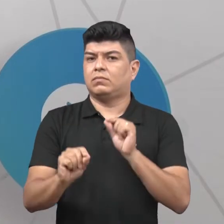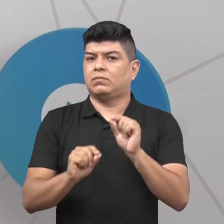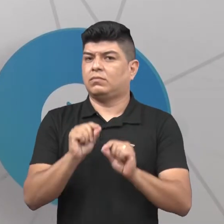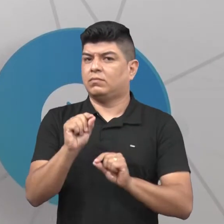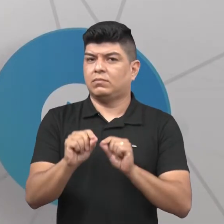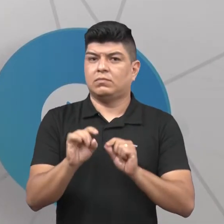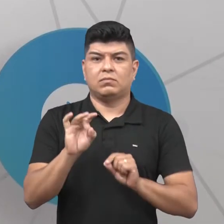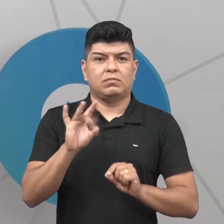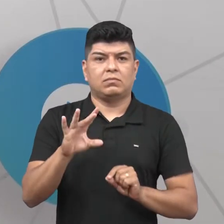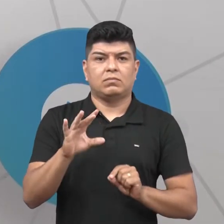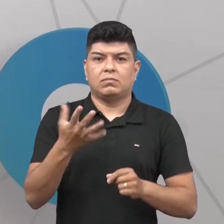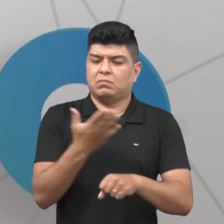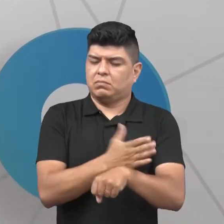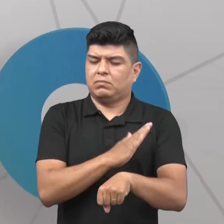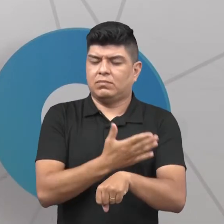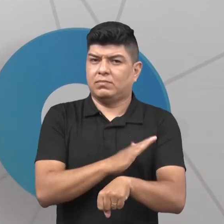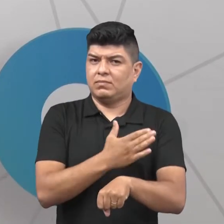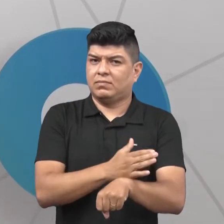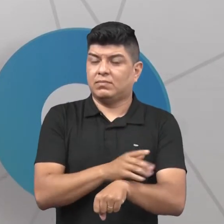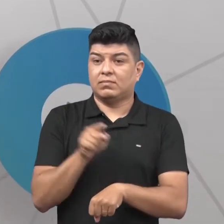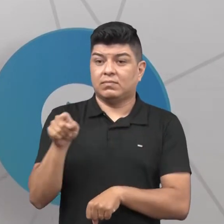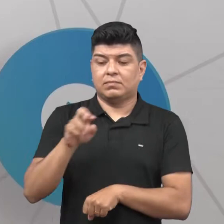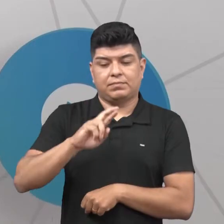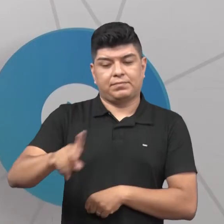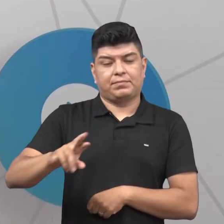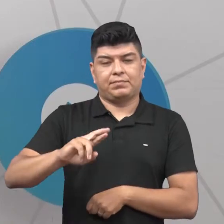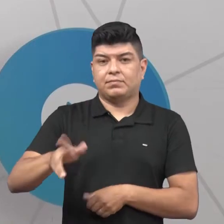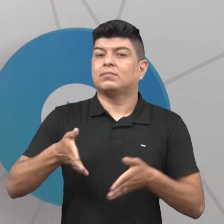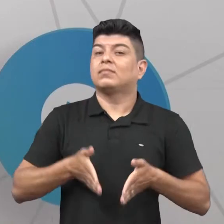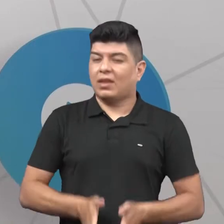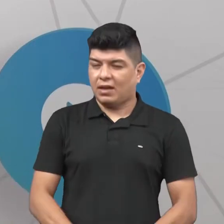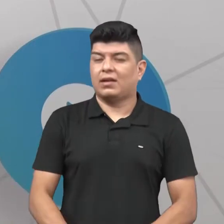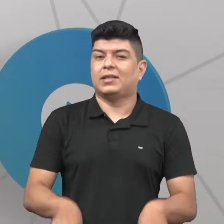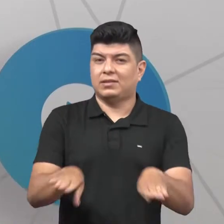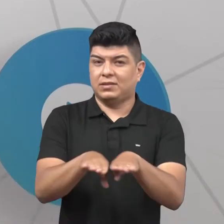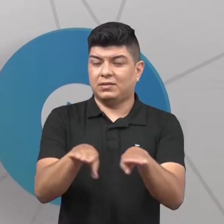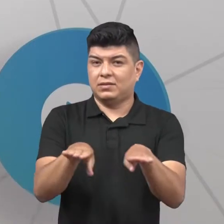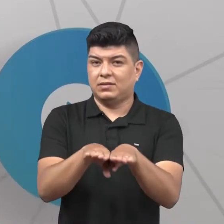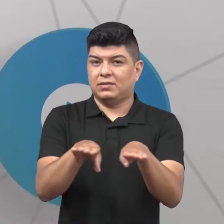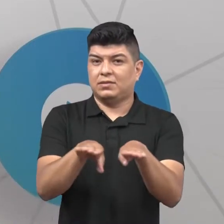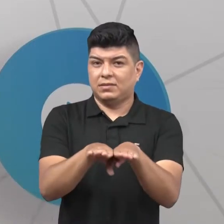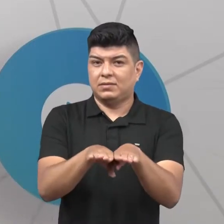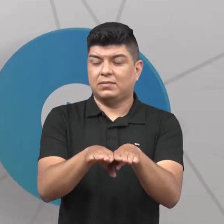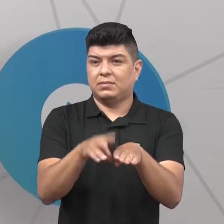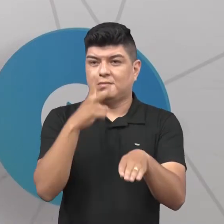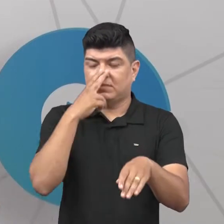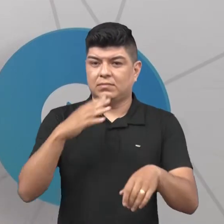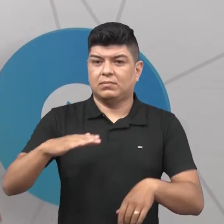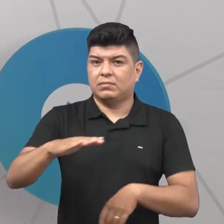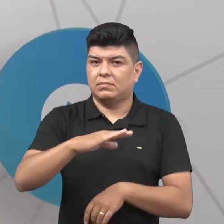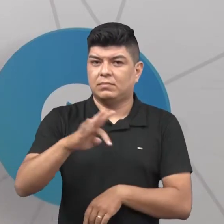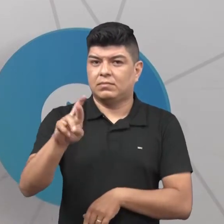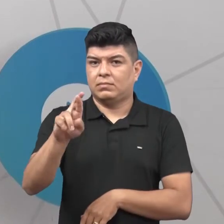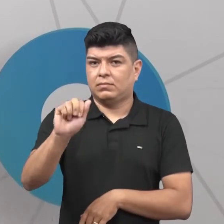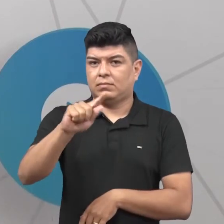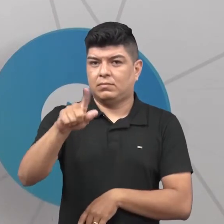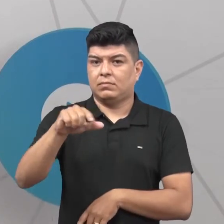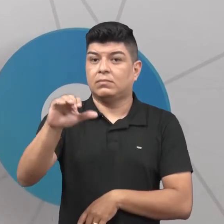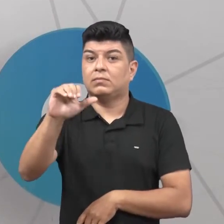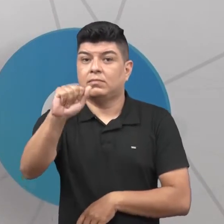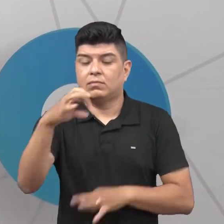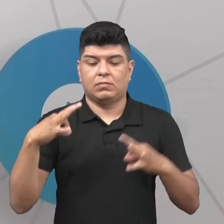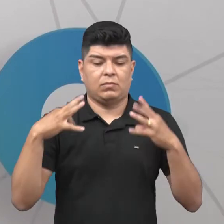apenas exercitando isso. Para ele não. Né? Nós nascemos também como uma tábula rasa, ou seja, todo o